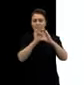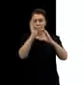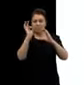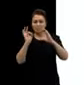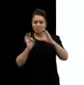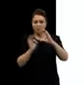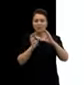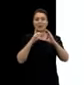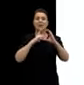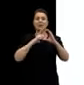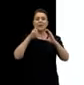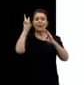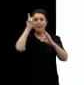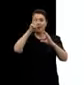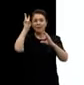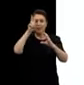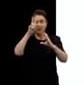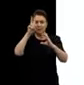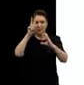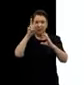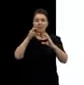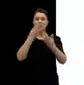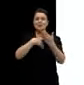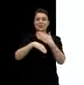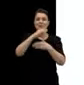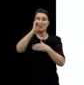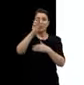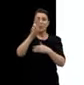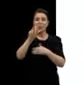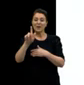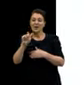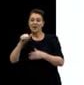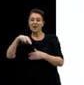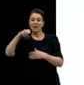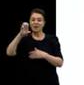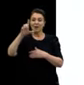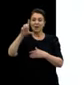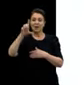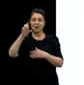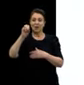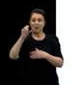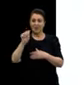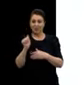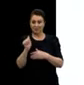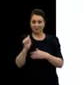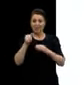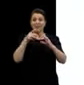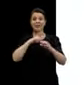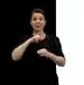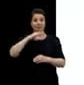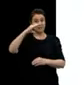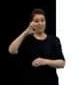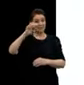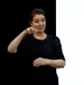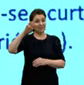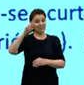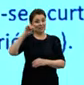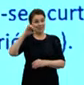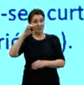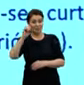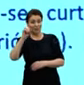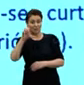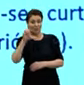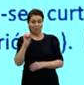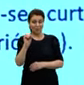que nós falamos sobre as funções de todas as organelas. E os centríolos estão lá também. Então, aqui aparecem eles novamente, ó.